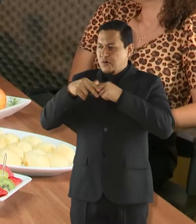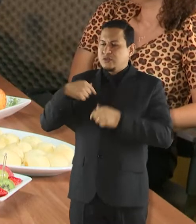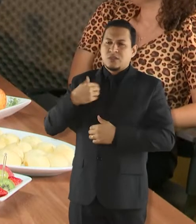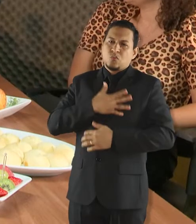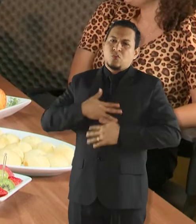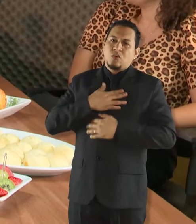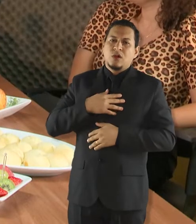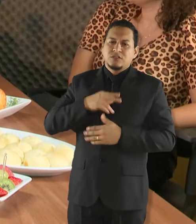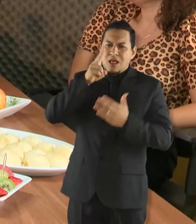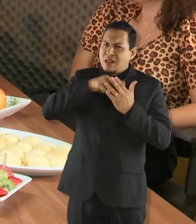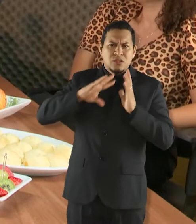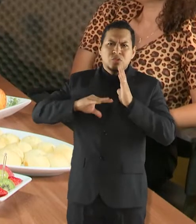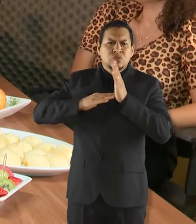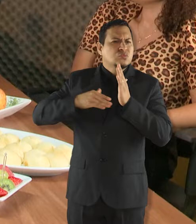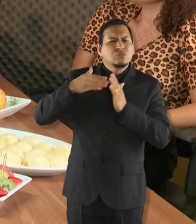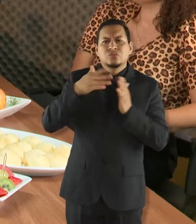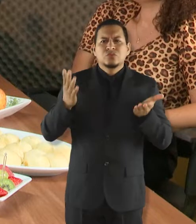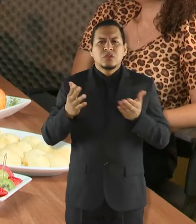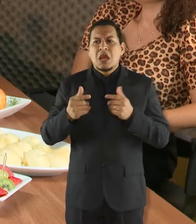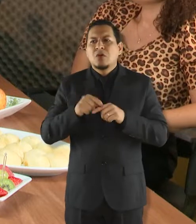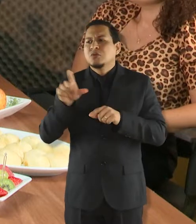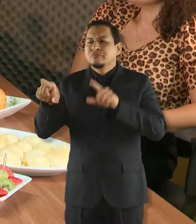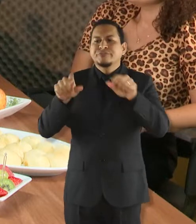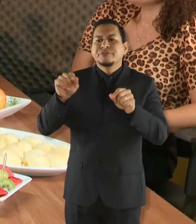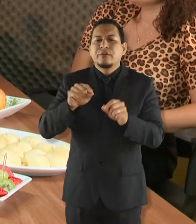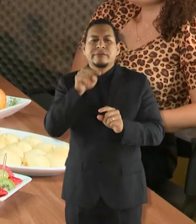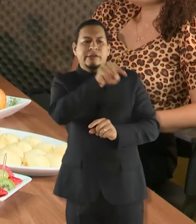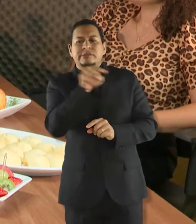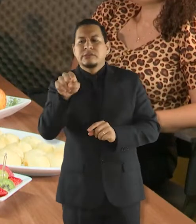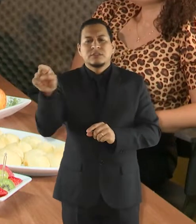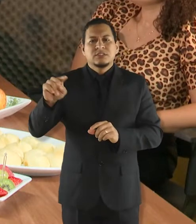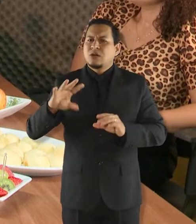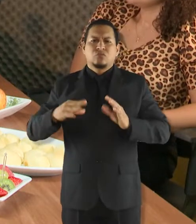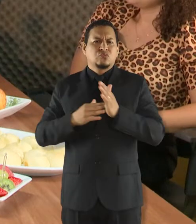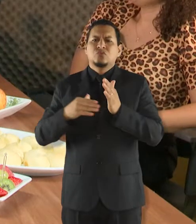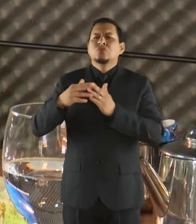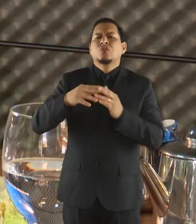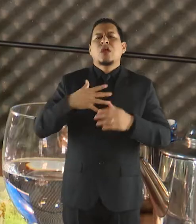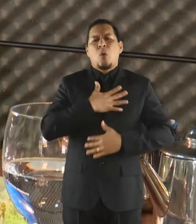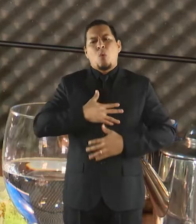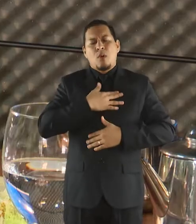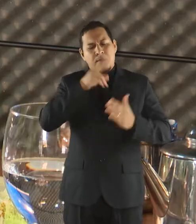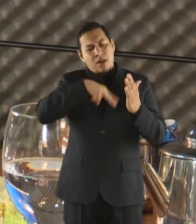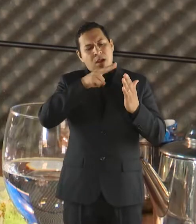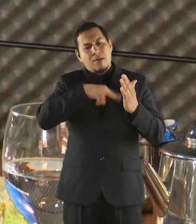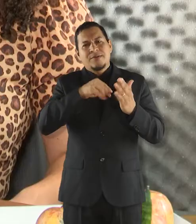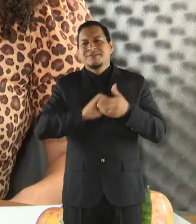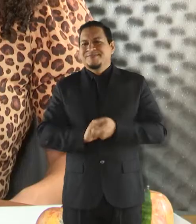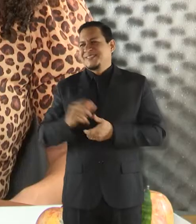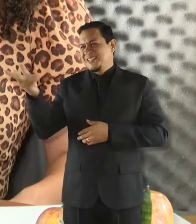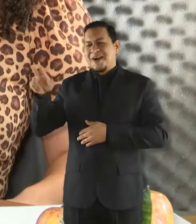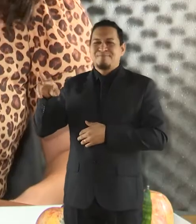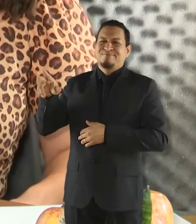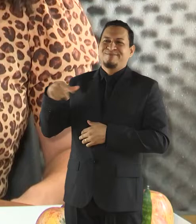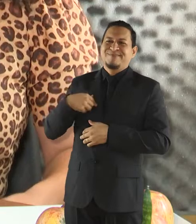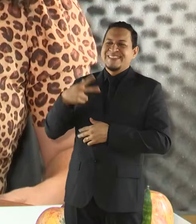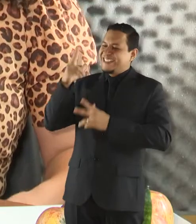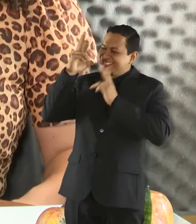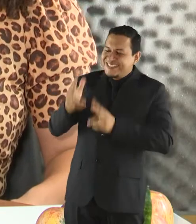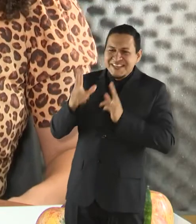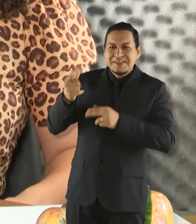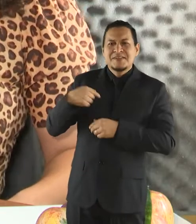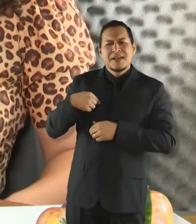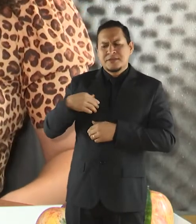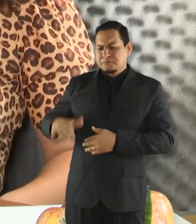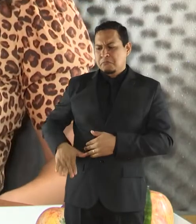leio tudo. E Nossa. assim, eu não tenho uma predileção por leitura, assim. Eu leio tudo, tudo, tudo, tudo. É minha tudo, amiga, tudo. é minha irmã mesmo essa daí. Porque eu também,